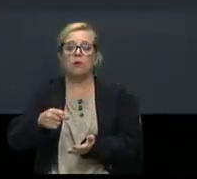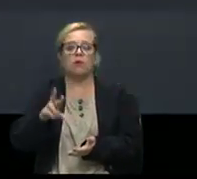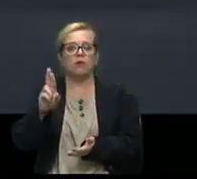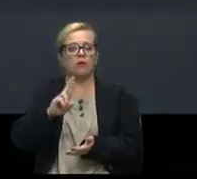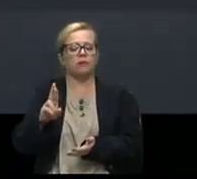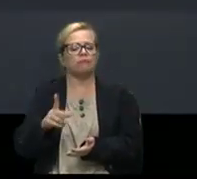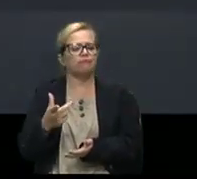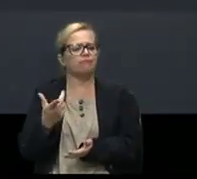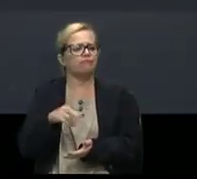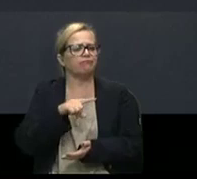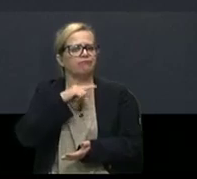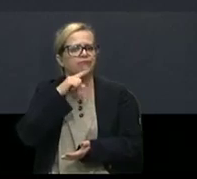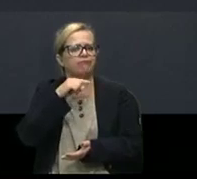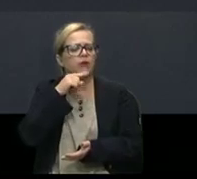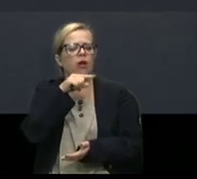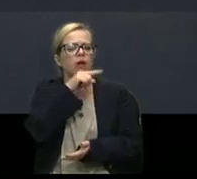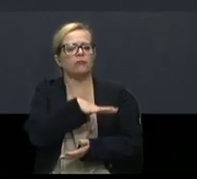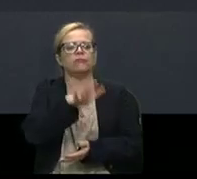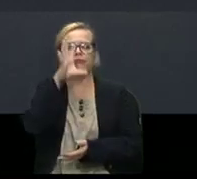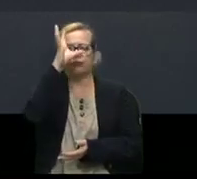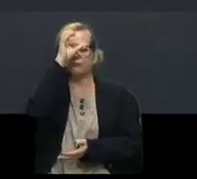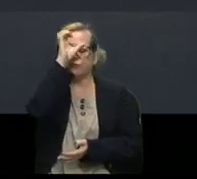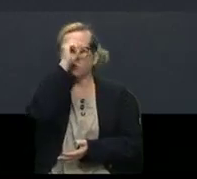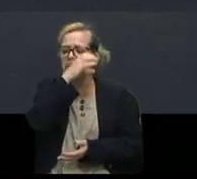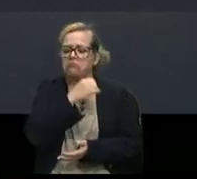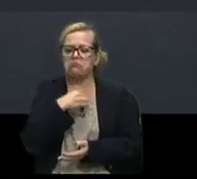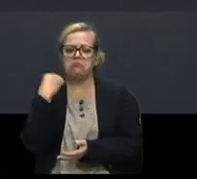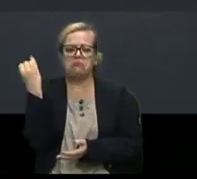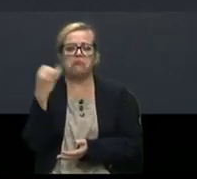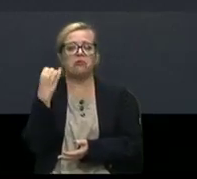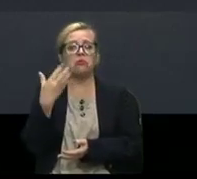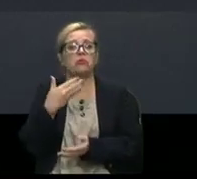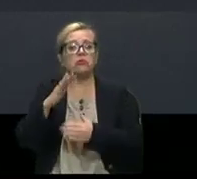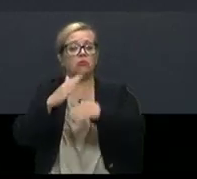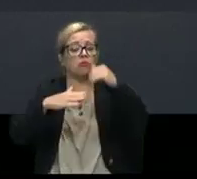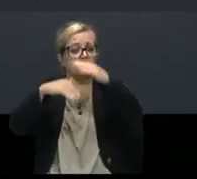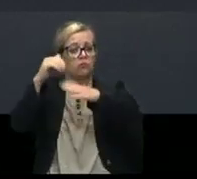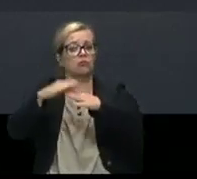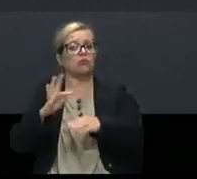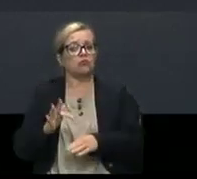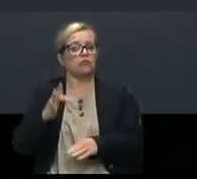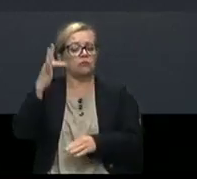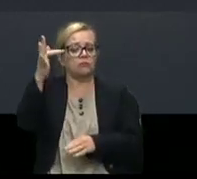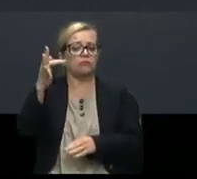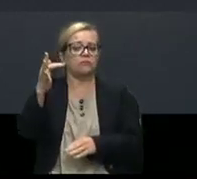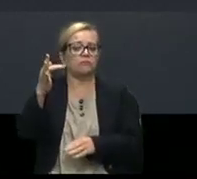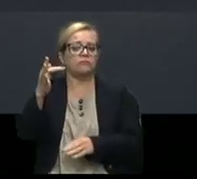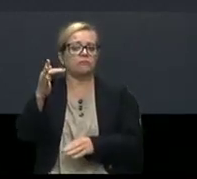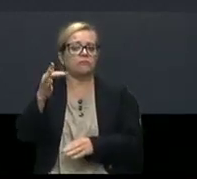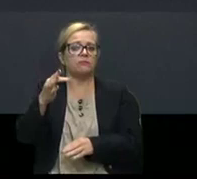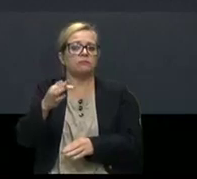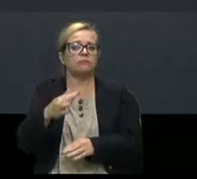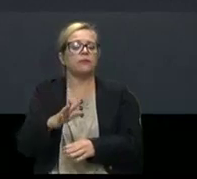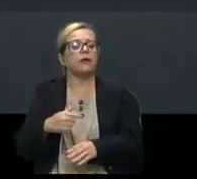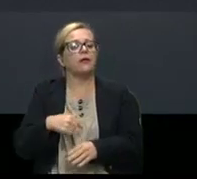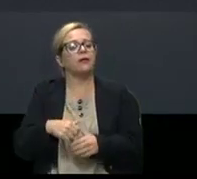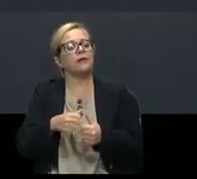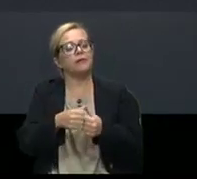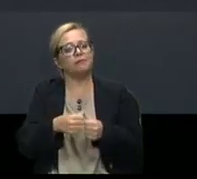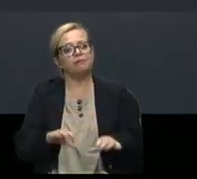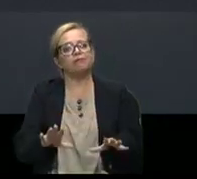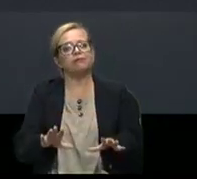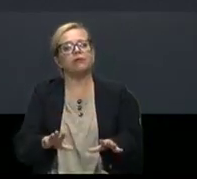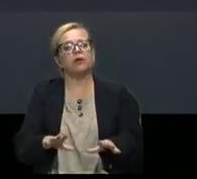Não resta dúvida de que esse aprendizado vai ser muito útil para a sua atuação profissional, não é? Aqui termina essa